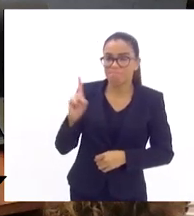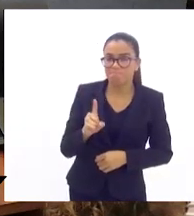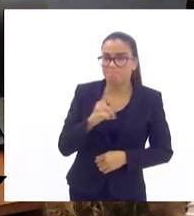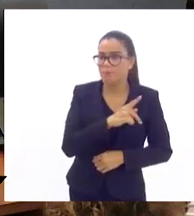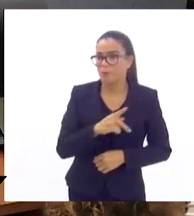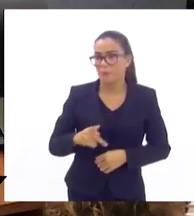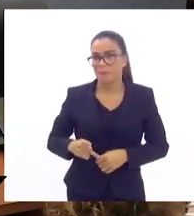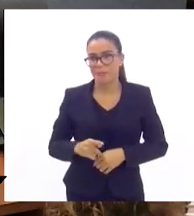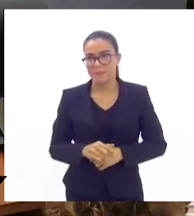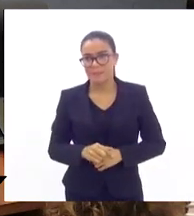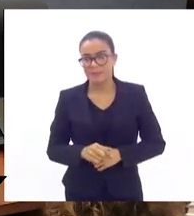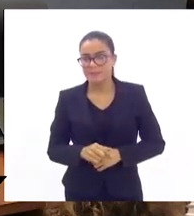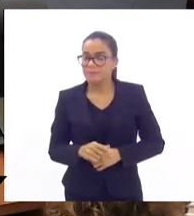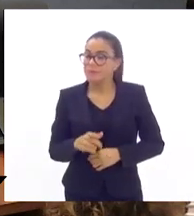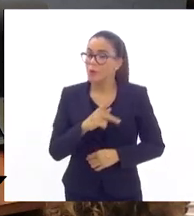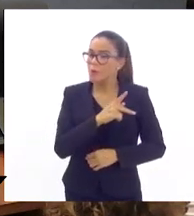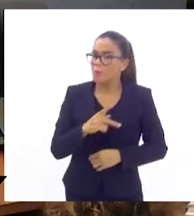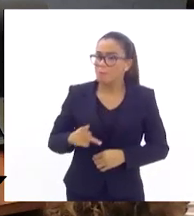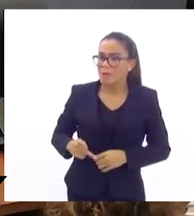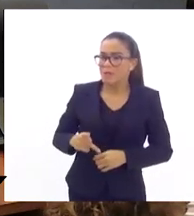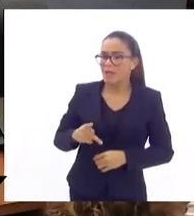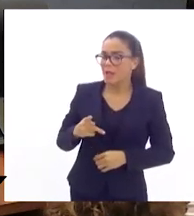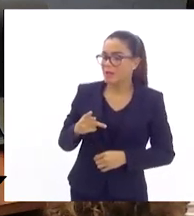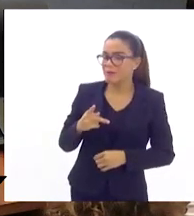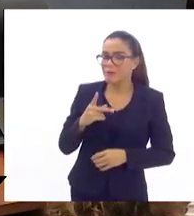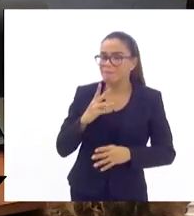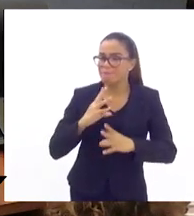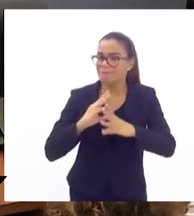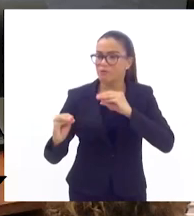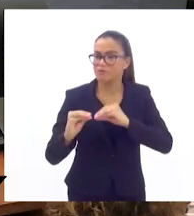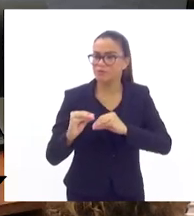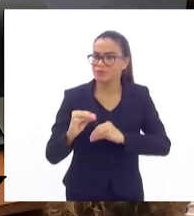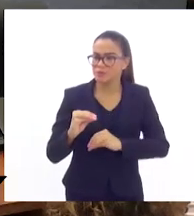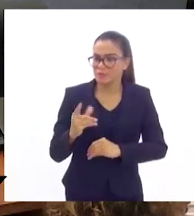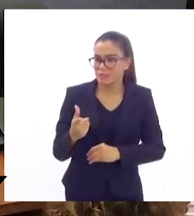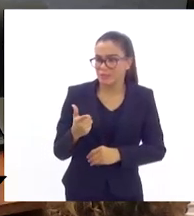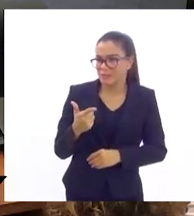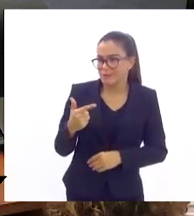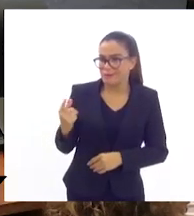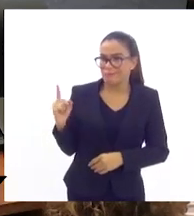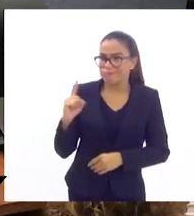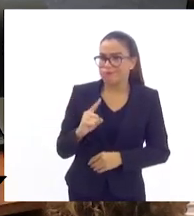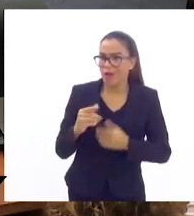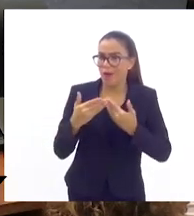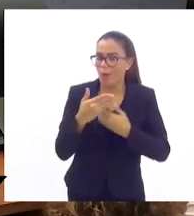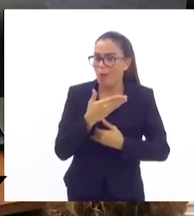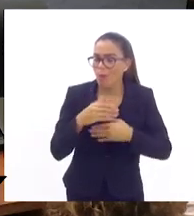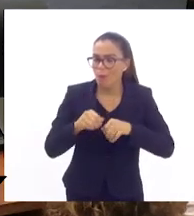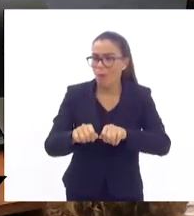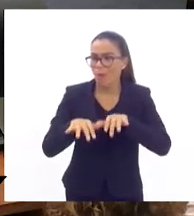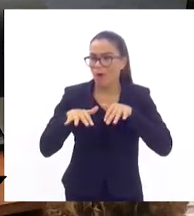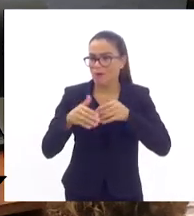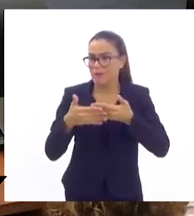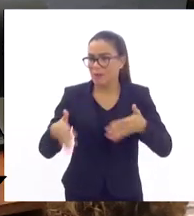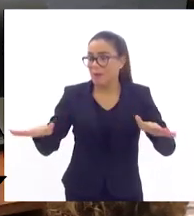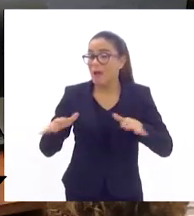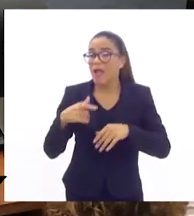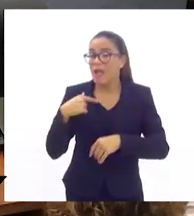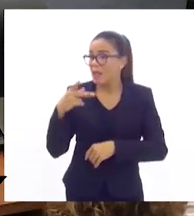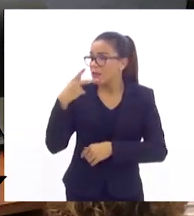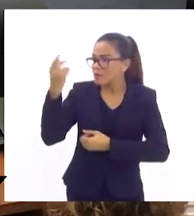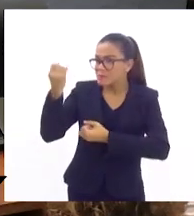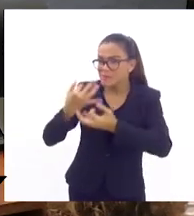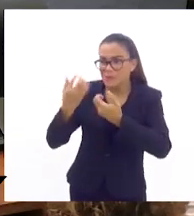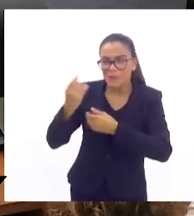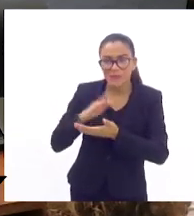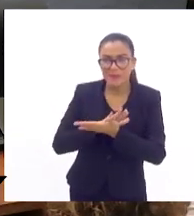gente vê que o presidente se omite de estar presente numa audiência pública tão importante, né, e não deu nenhuma justificativa. Eu, pelo menos, como presidente